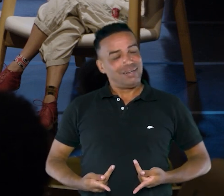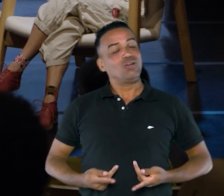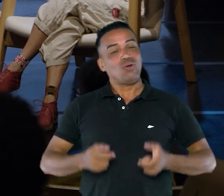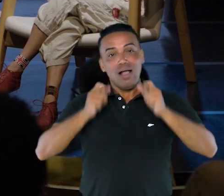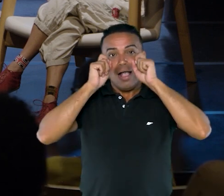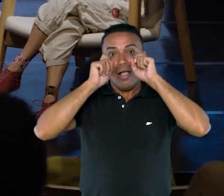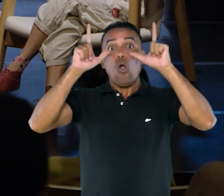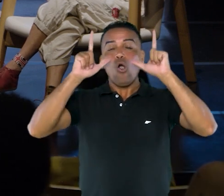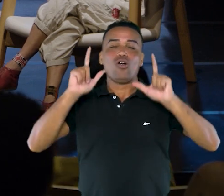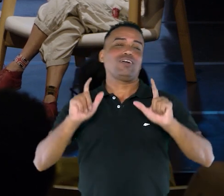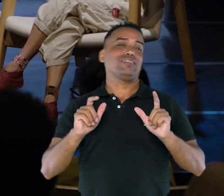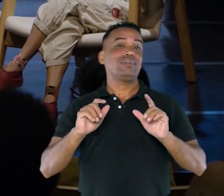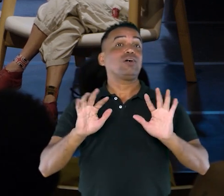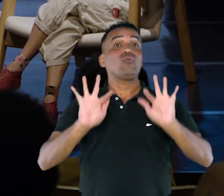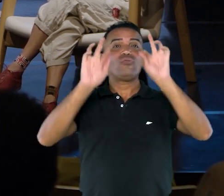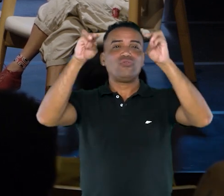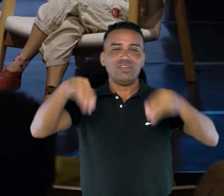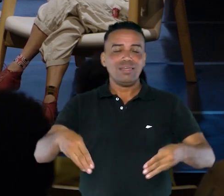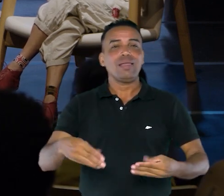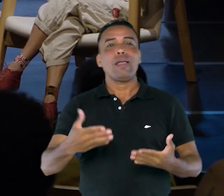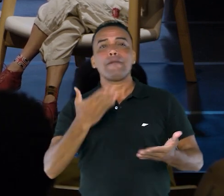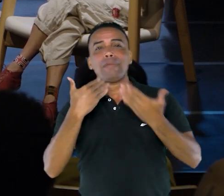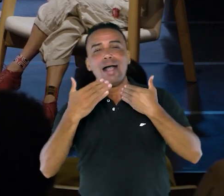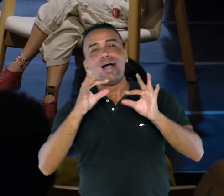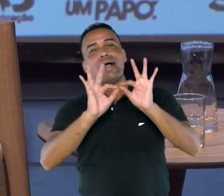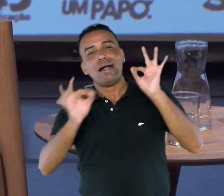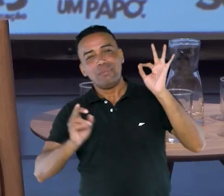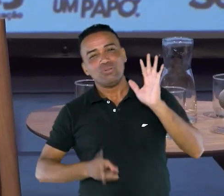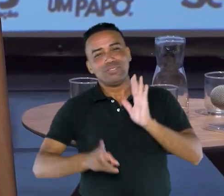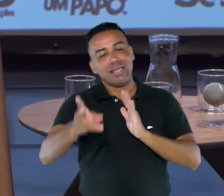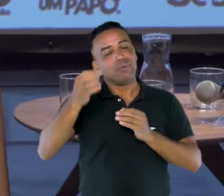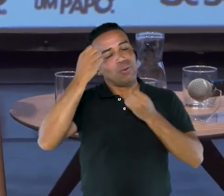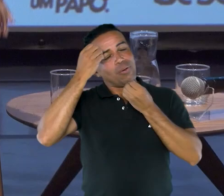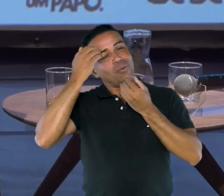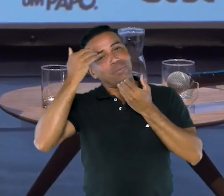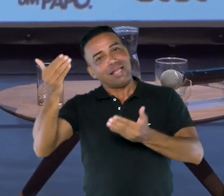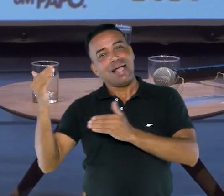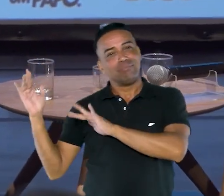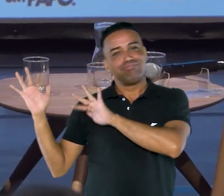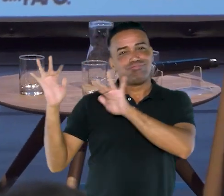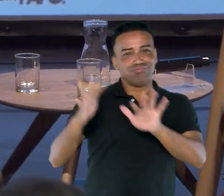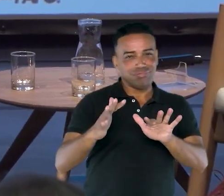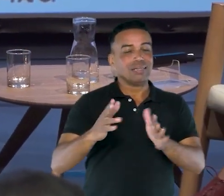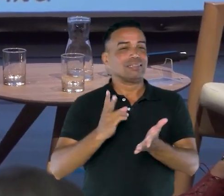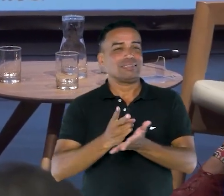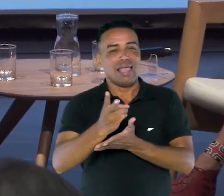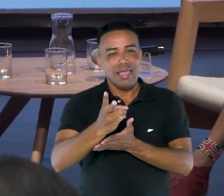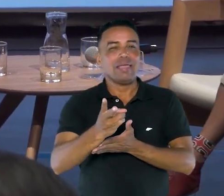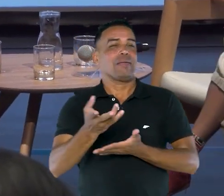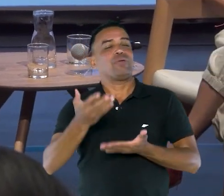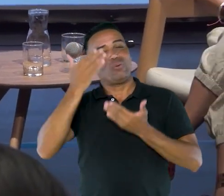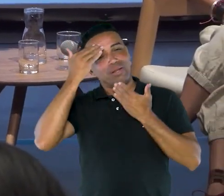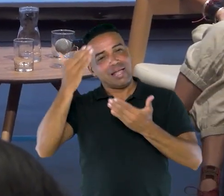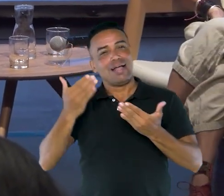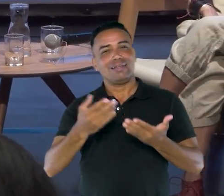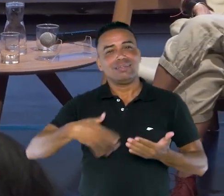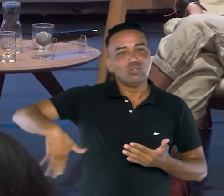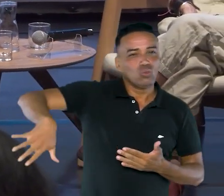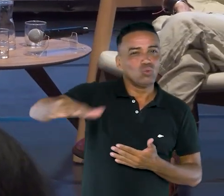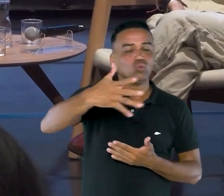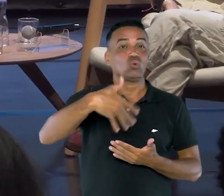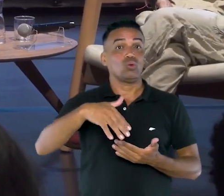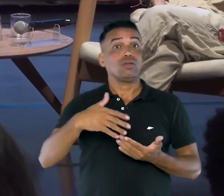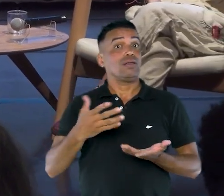então, o nosso Sempre um Papo de hoje. Obrigada por vocês terem vindo, por estarem aqui com a gente. Obrigada, Maria Homem. Obrigada,